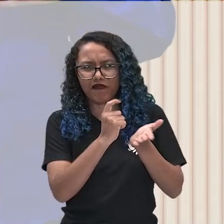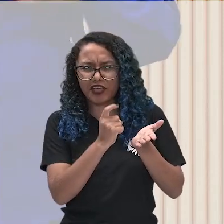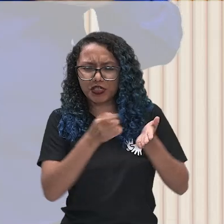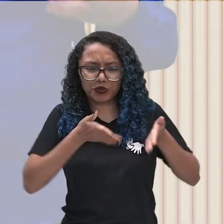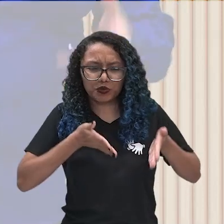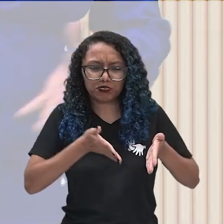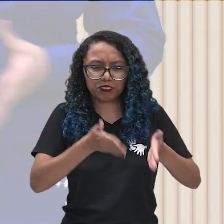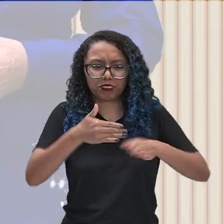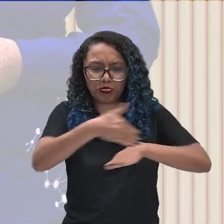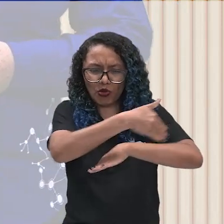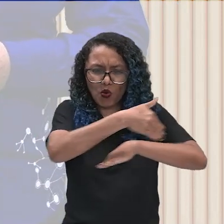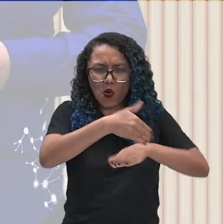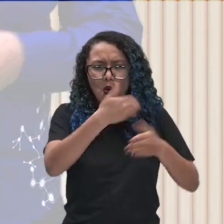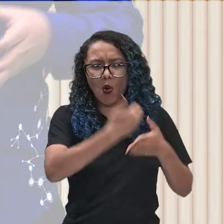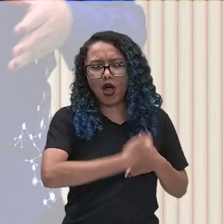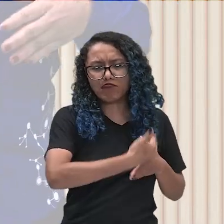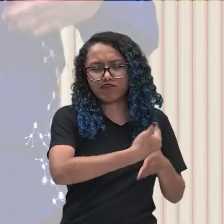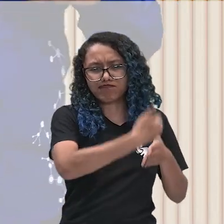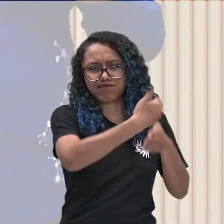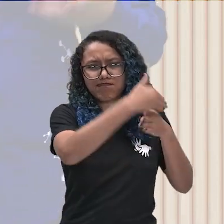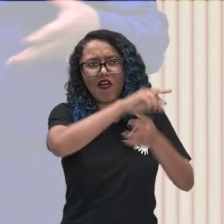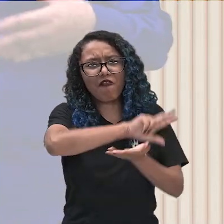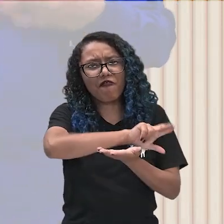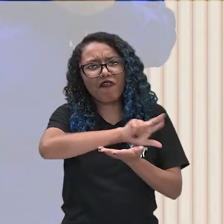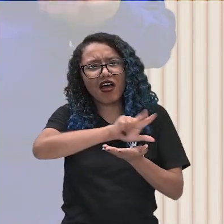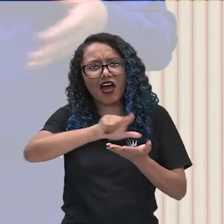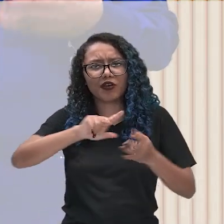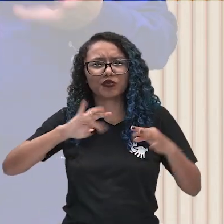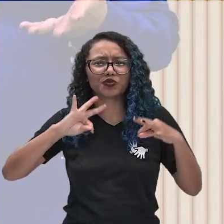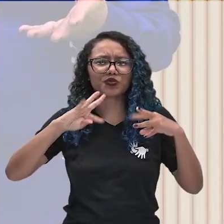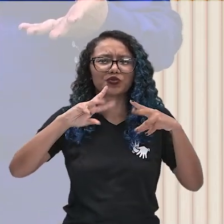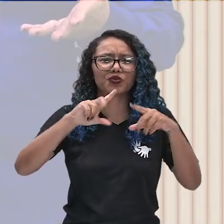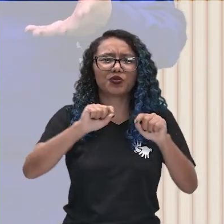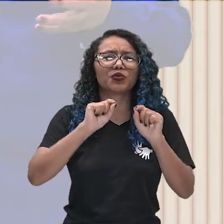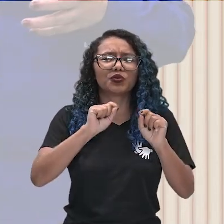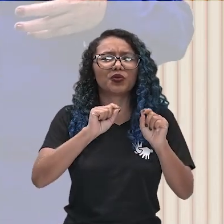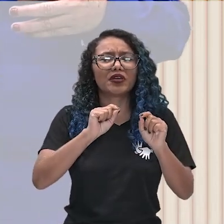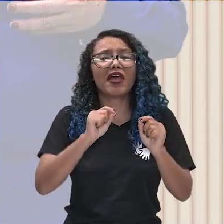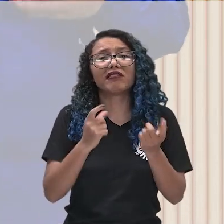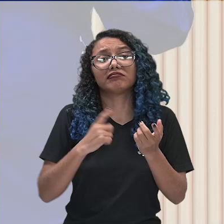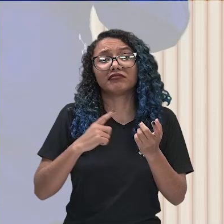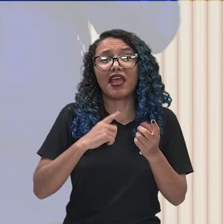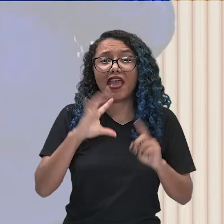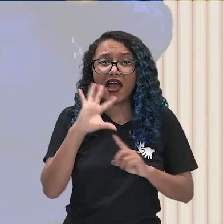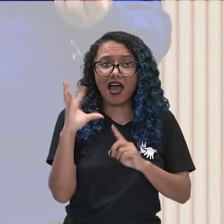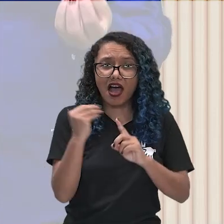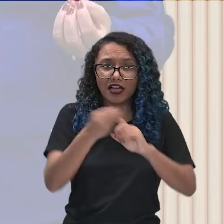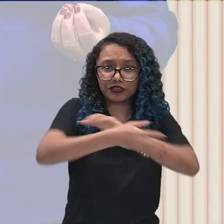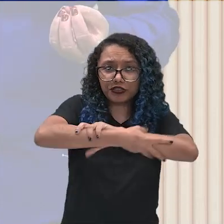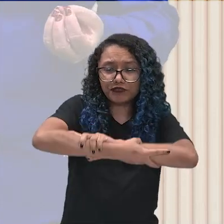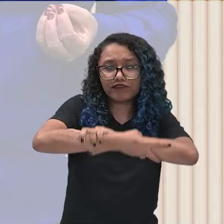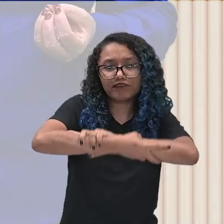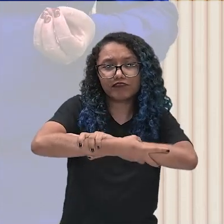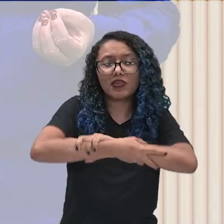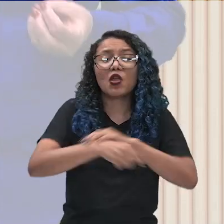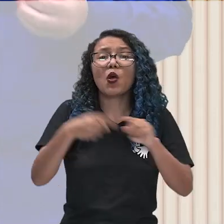corredor, esses murais que nós vimos, tem o quê? A arte colaborativa, porque cada um vai deixando a sua colaboração